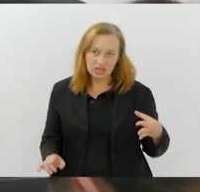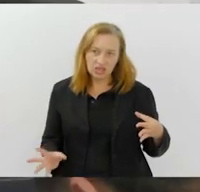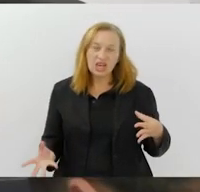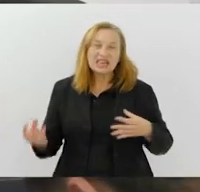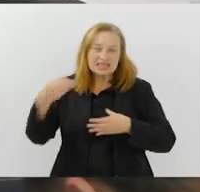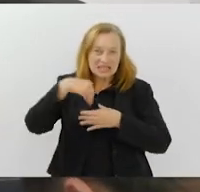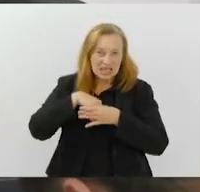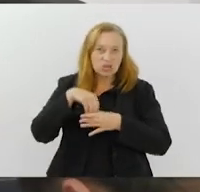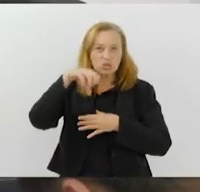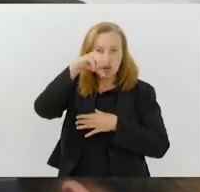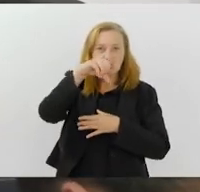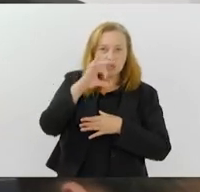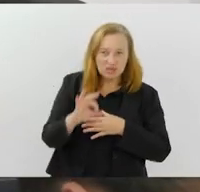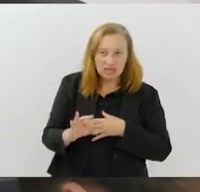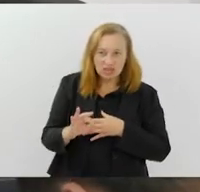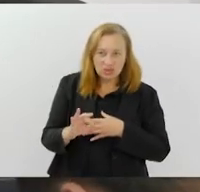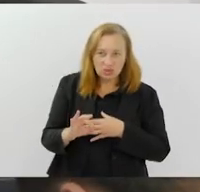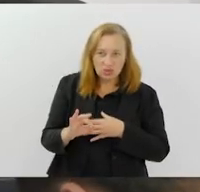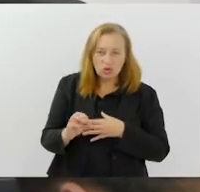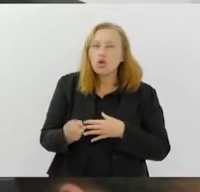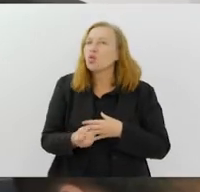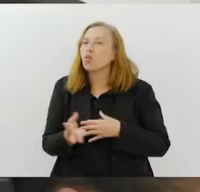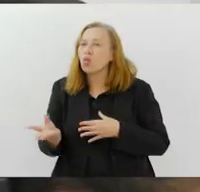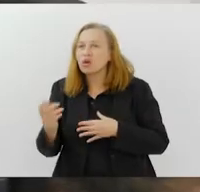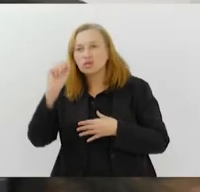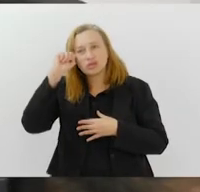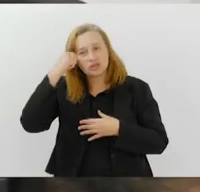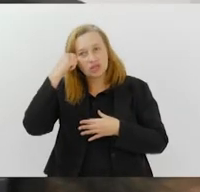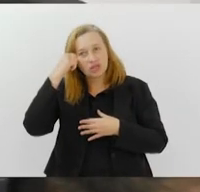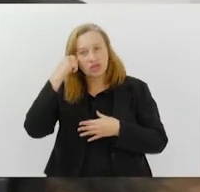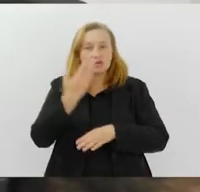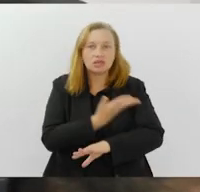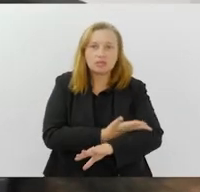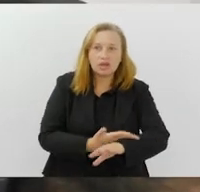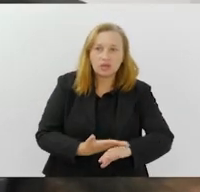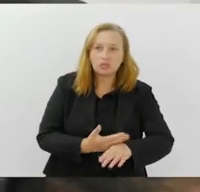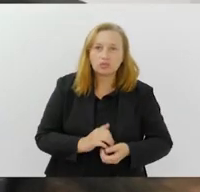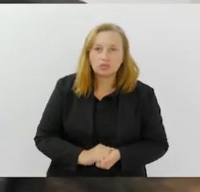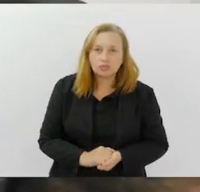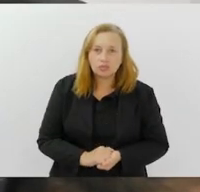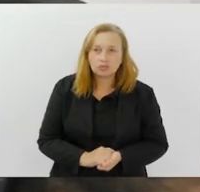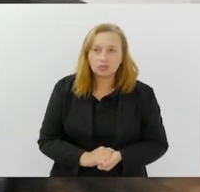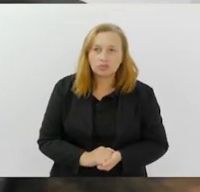desses 99% Quantos são negros e quantos são não